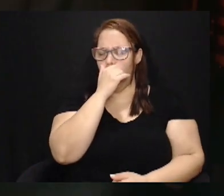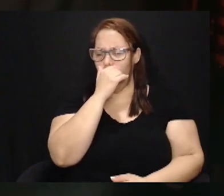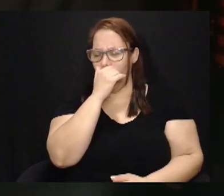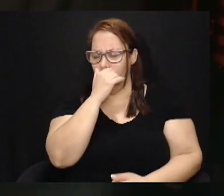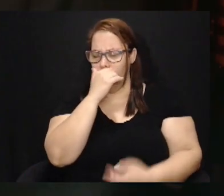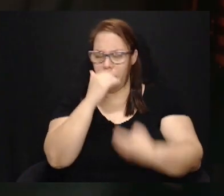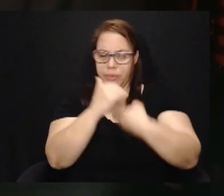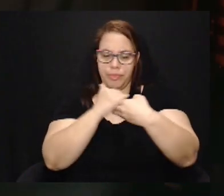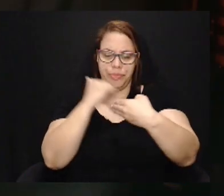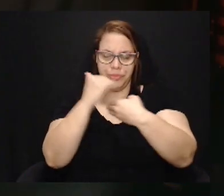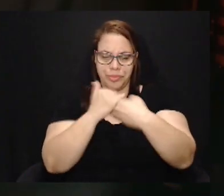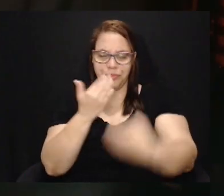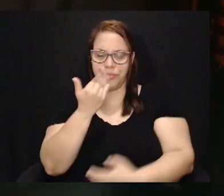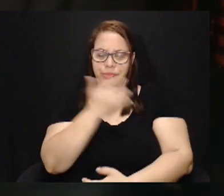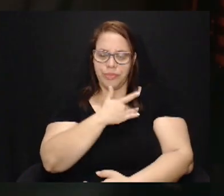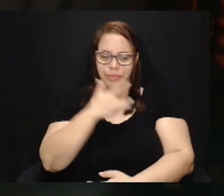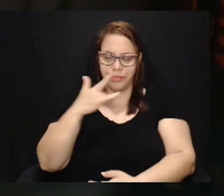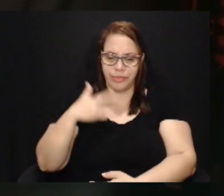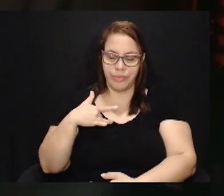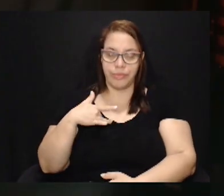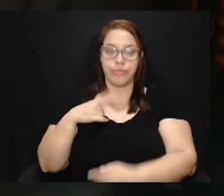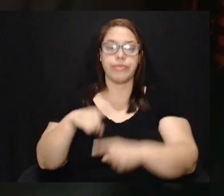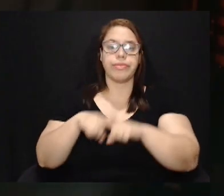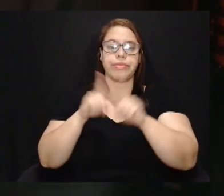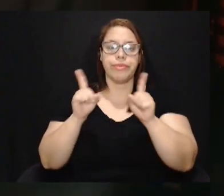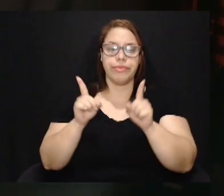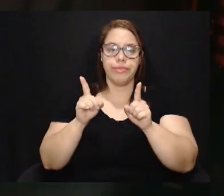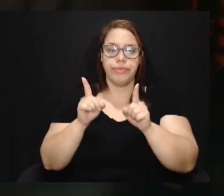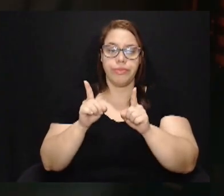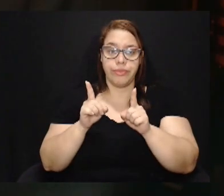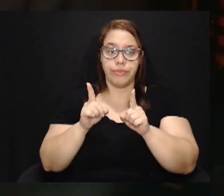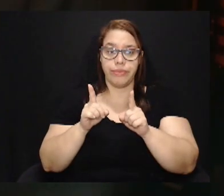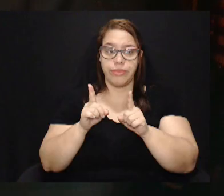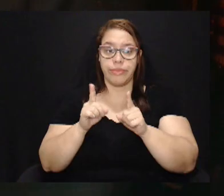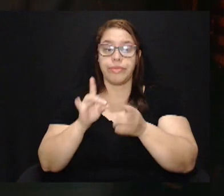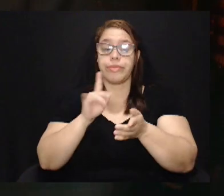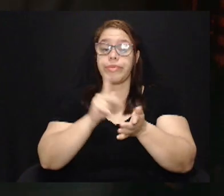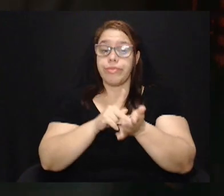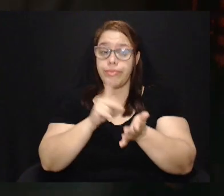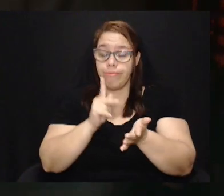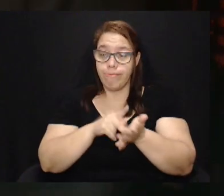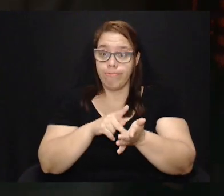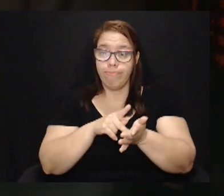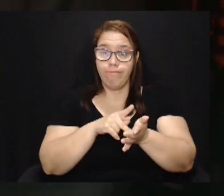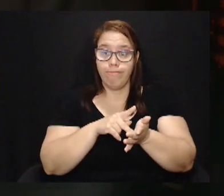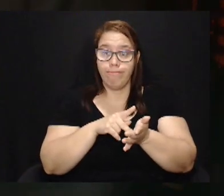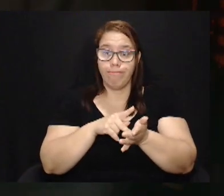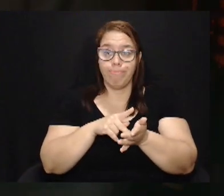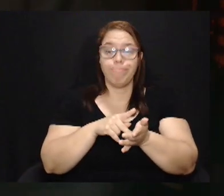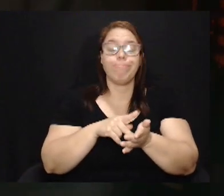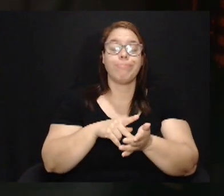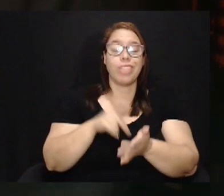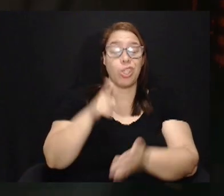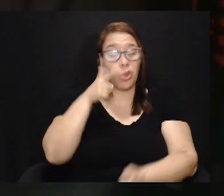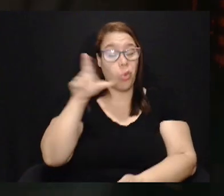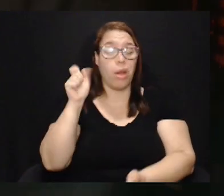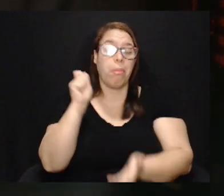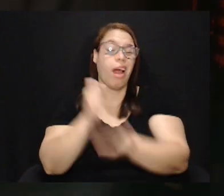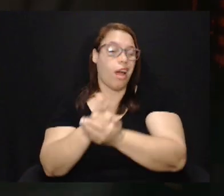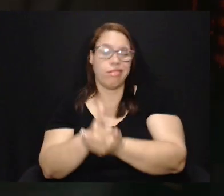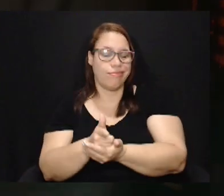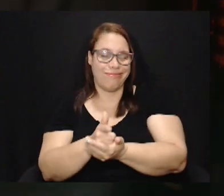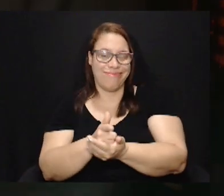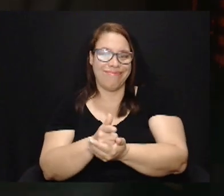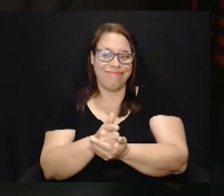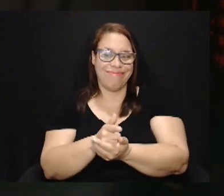alimentação saudável, mas alimentação saudável que realmente cabe no nosso bolso. Não adianta a gente fazer aqueles